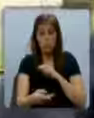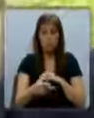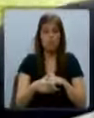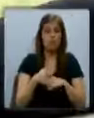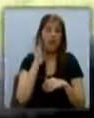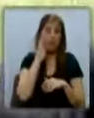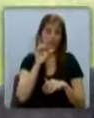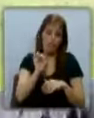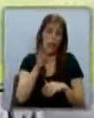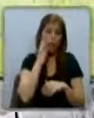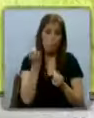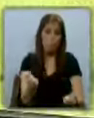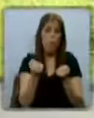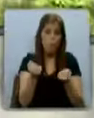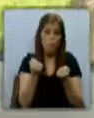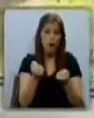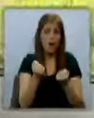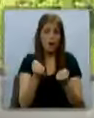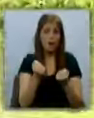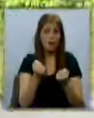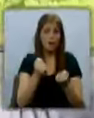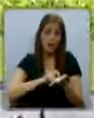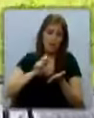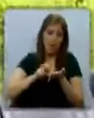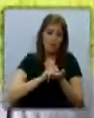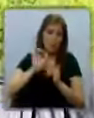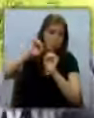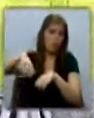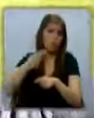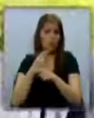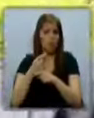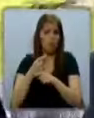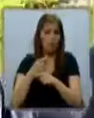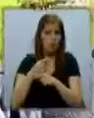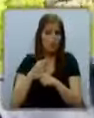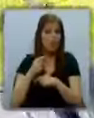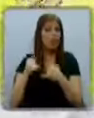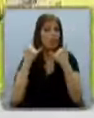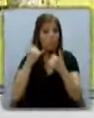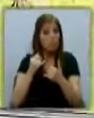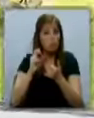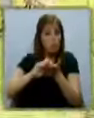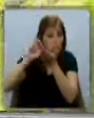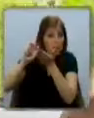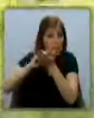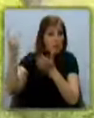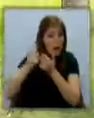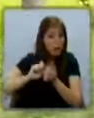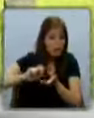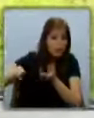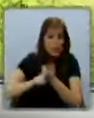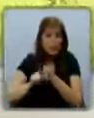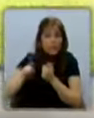também que os militares venham a pé, visto que o percurso depois de onde os vamos deixar até lá ainda é um bocadinho grande, juntamente